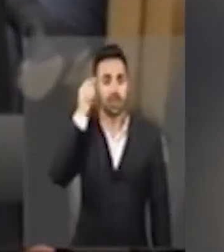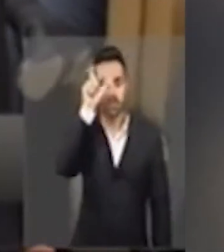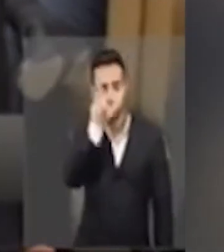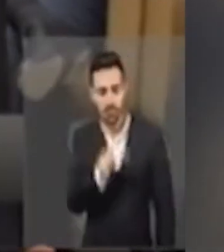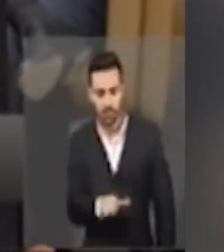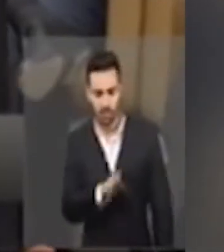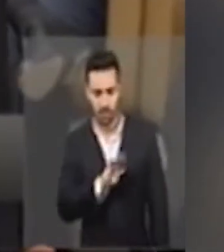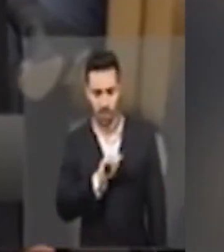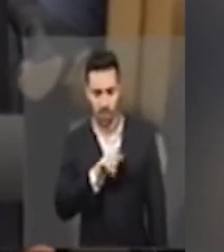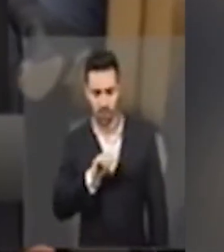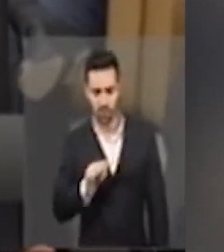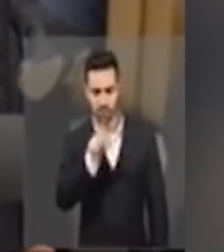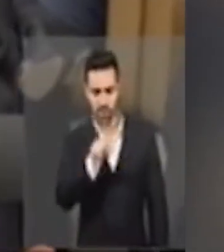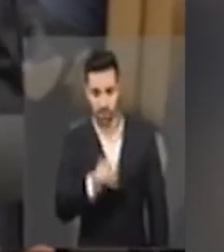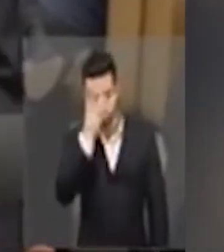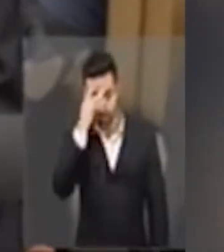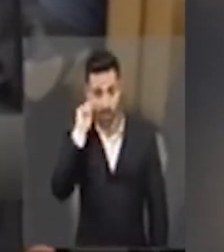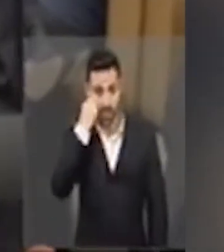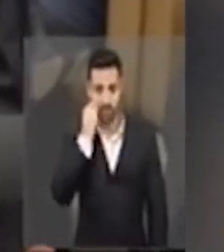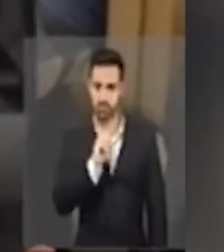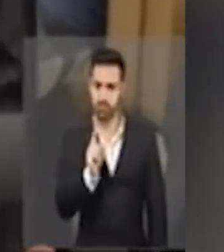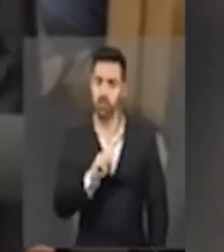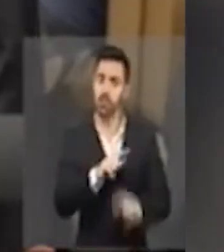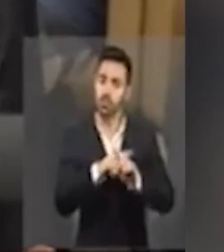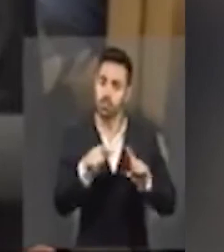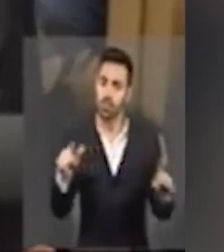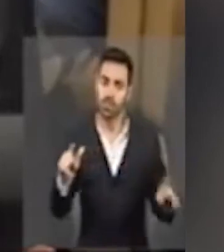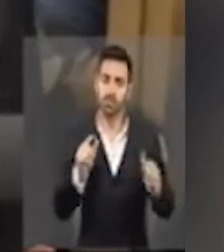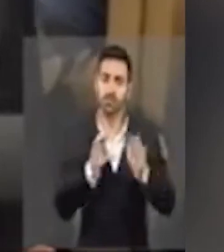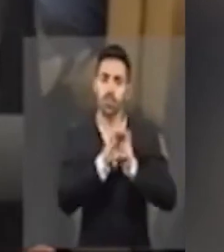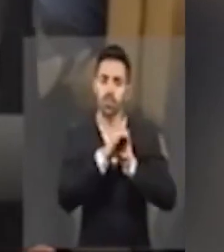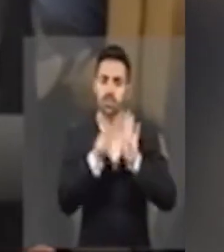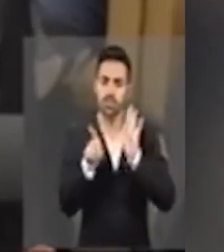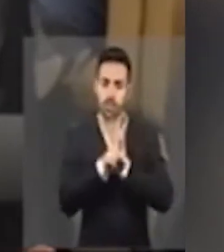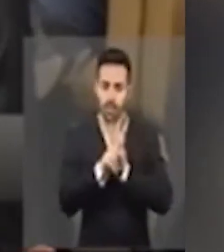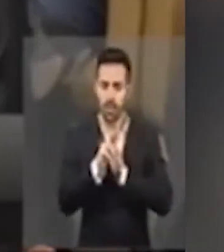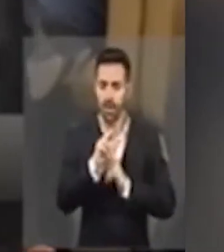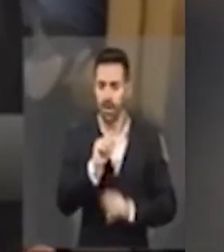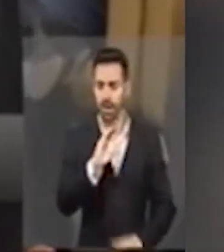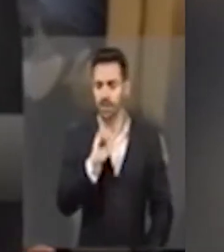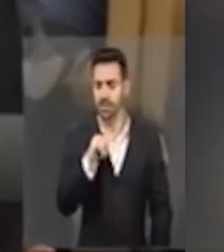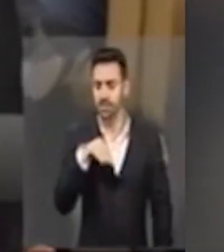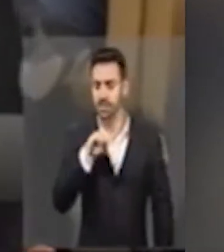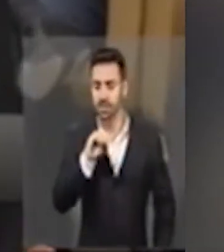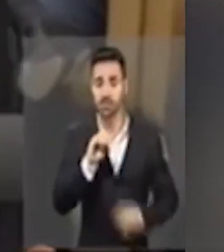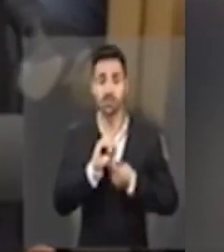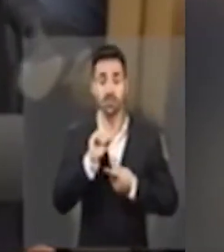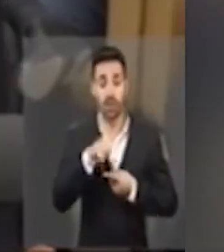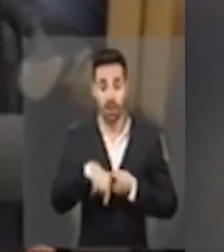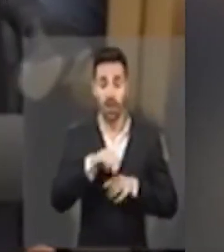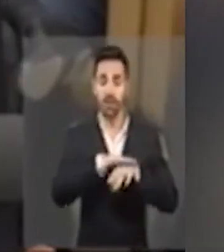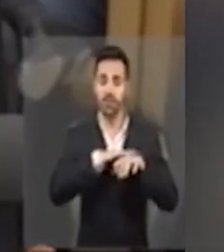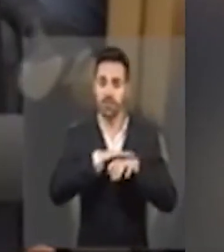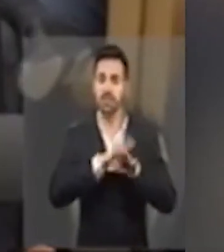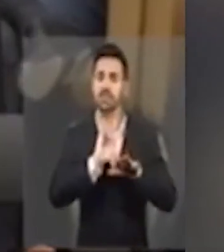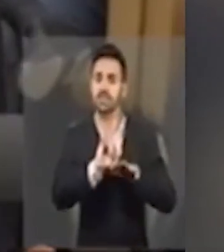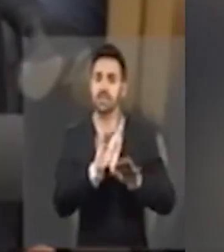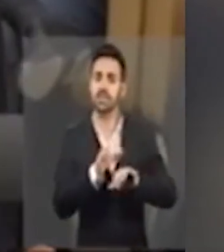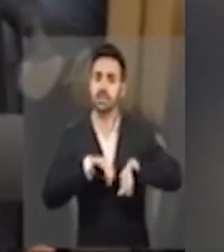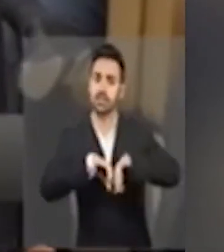biológico portanto o conceito jurídico condicional de racismo é o de ideologias segregacionistas